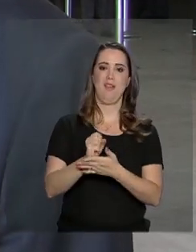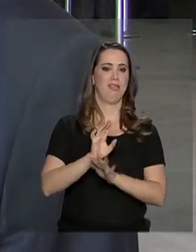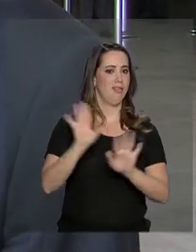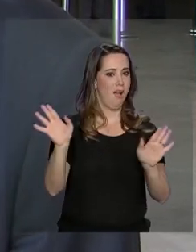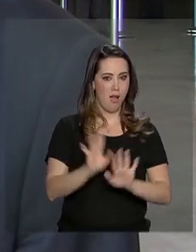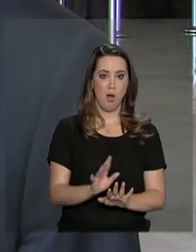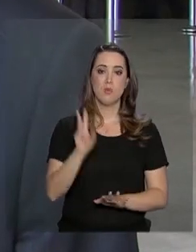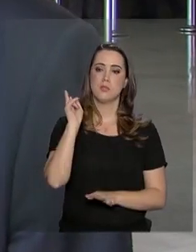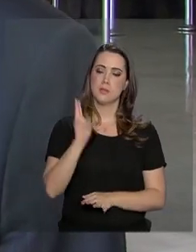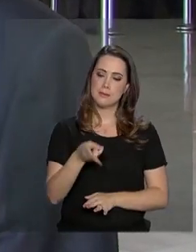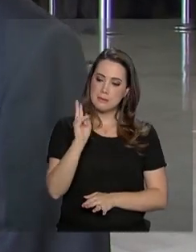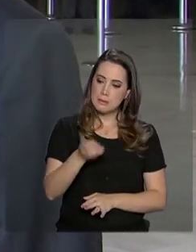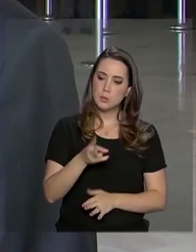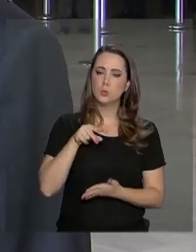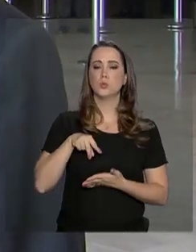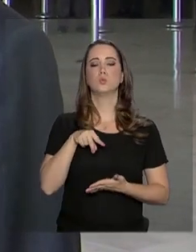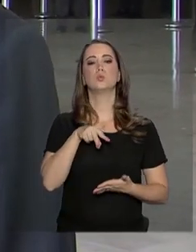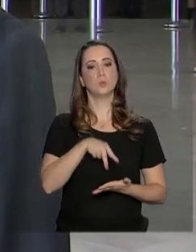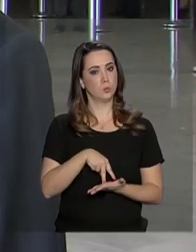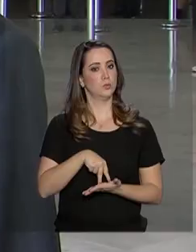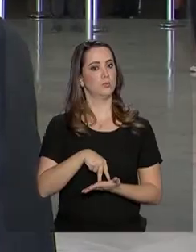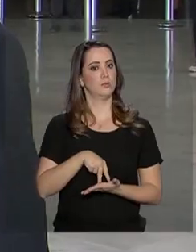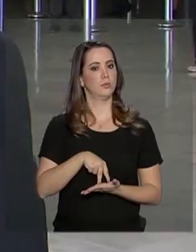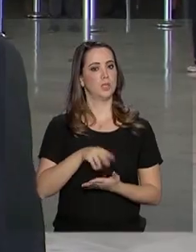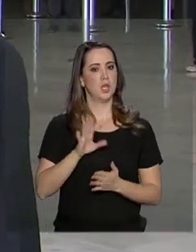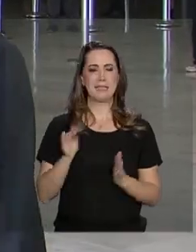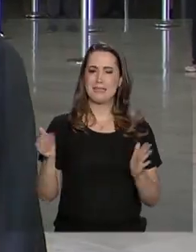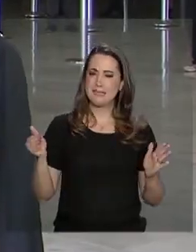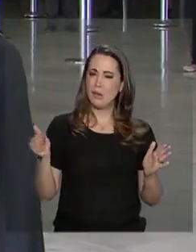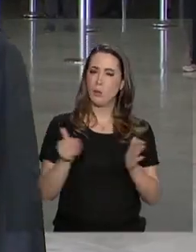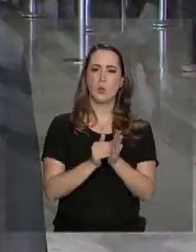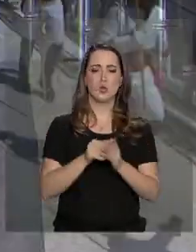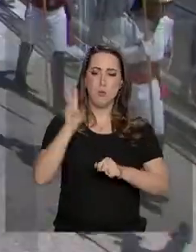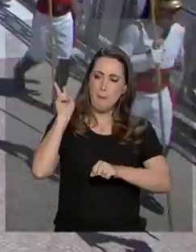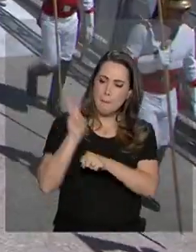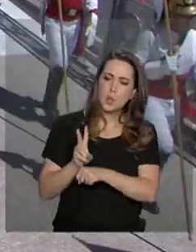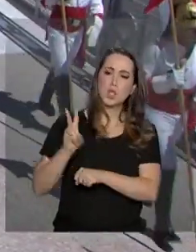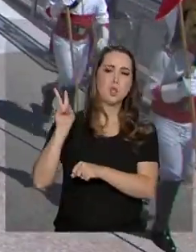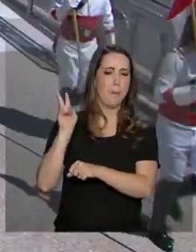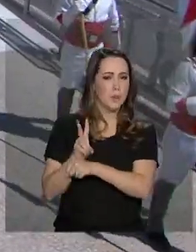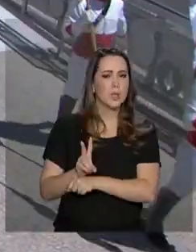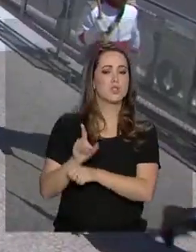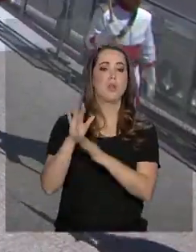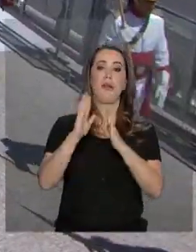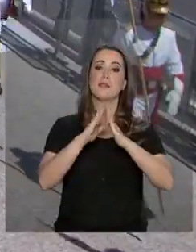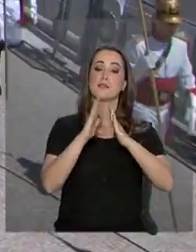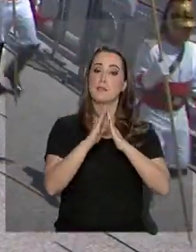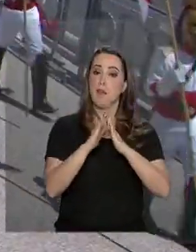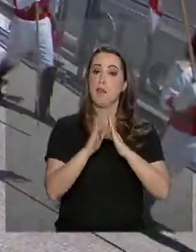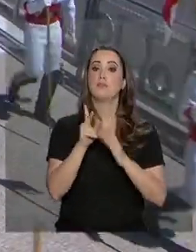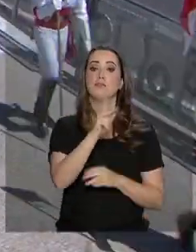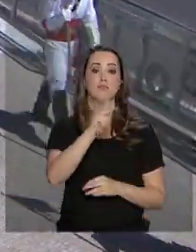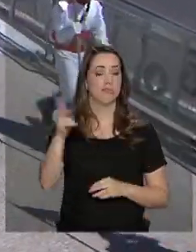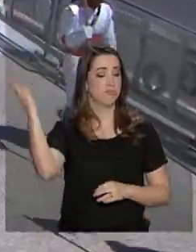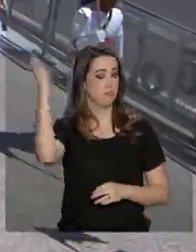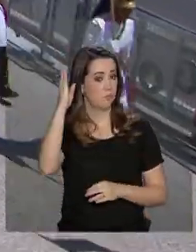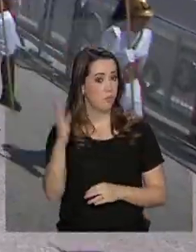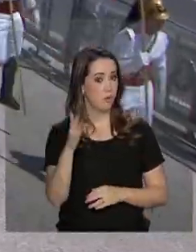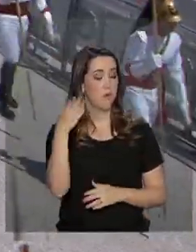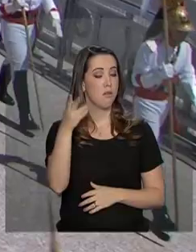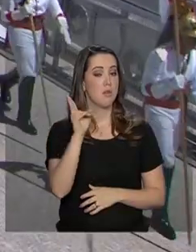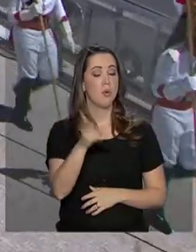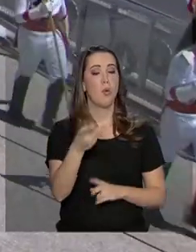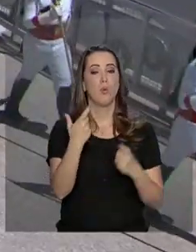ou seja é eles são os últimos defensores dos palácios presidenciais aqueles responsáveis